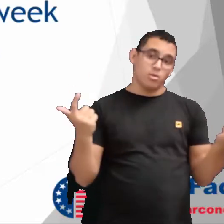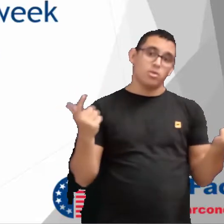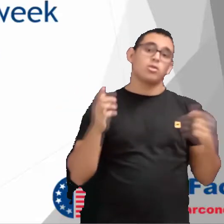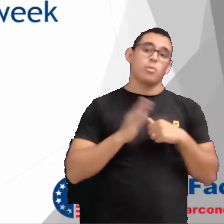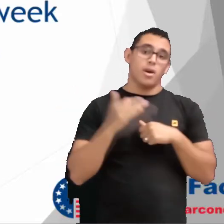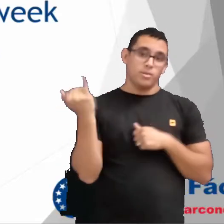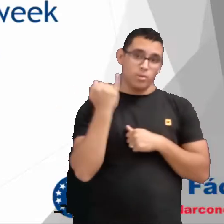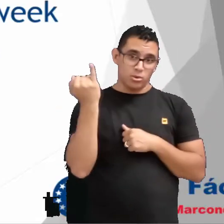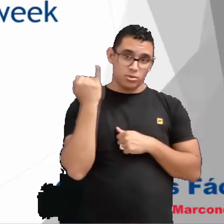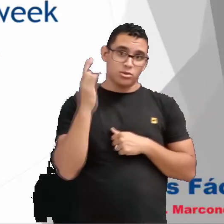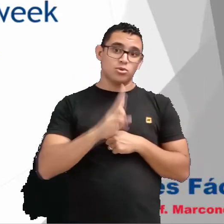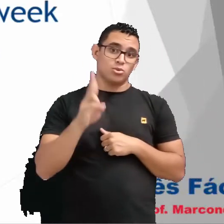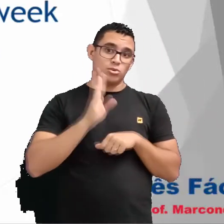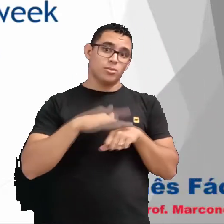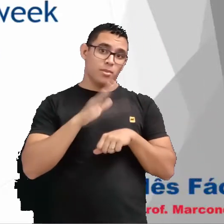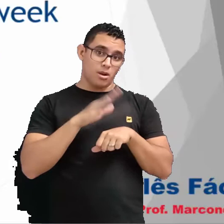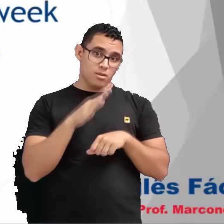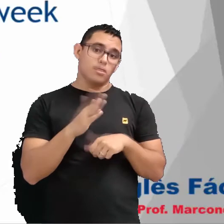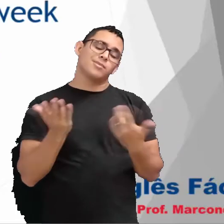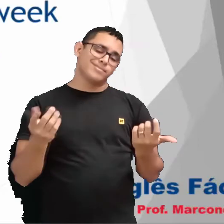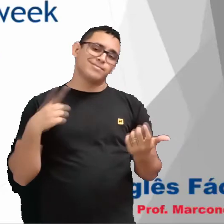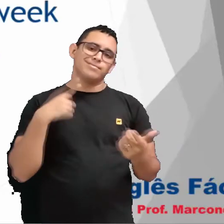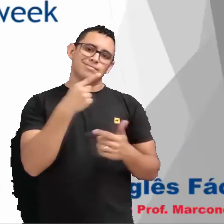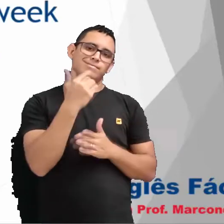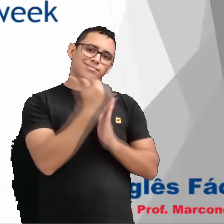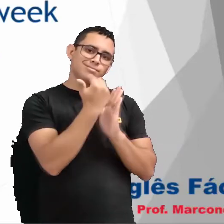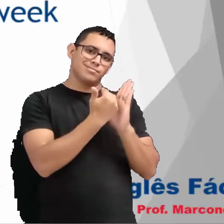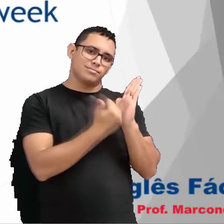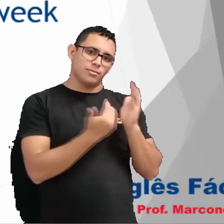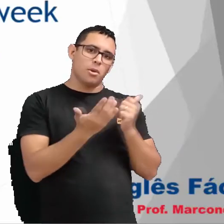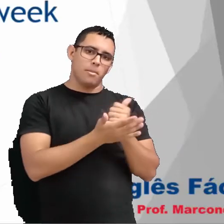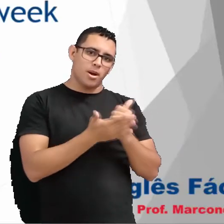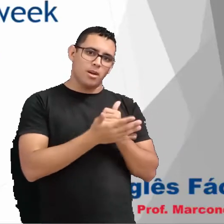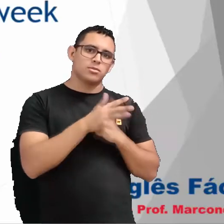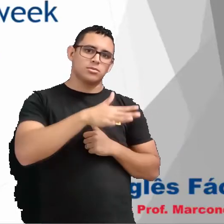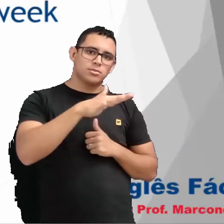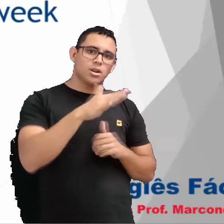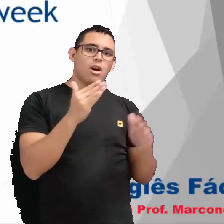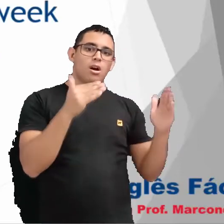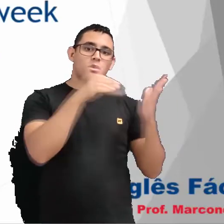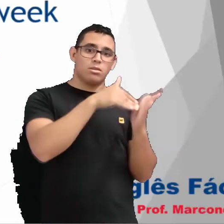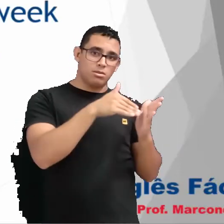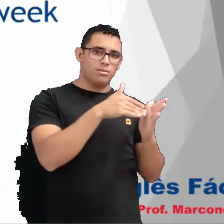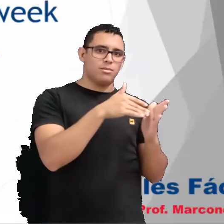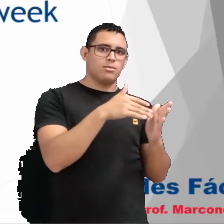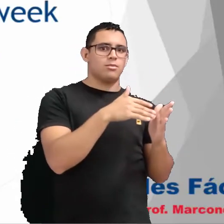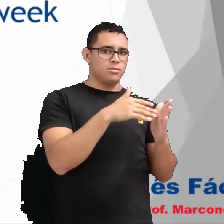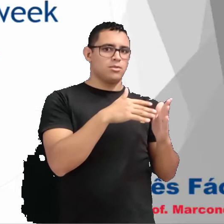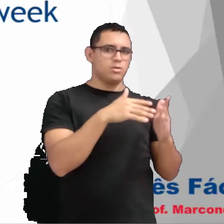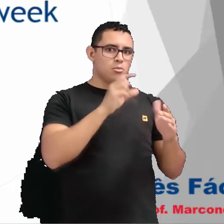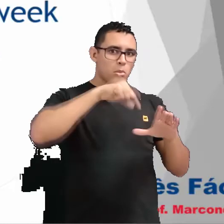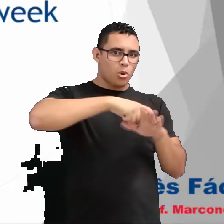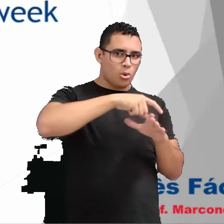que todos os verbos que a gente utiliza, né, não só para o nível básico, intermediário, até mesmo a gente pode falar no